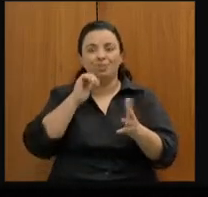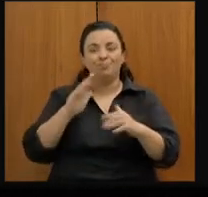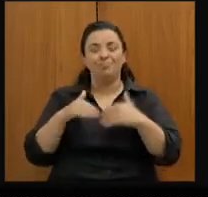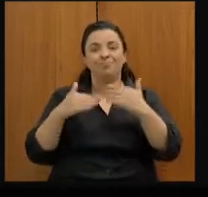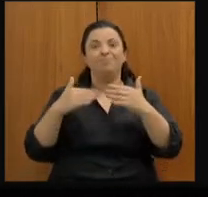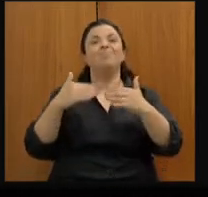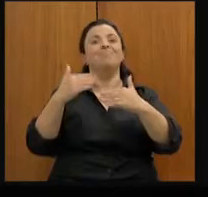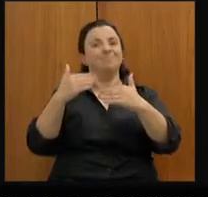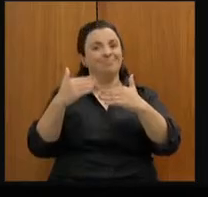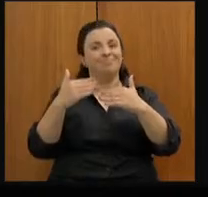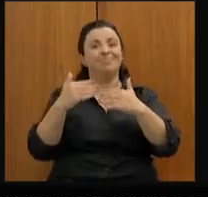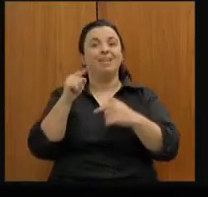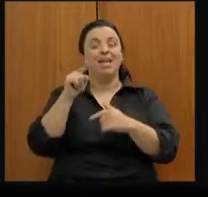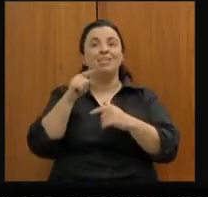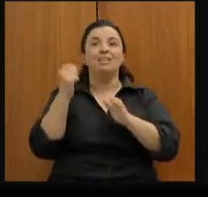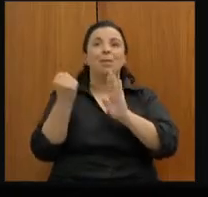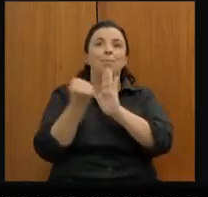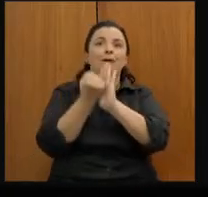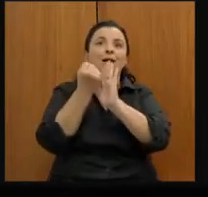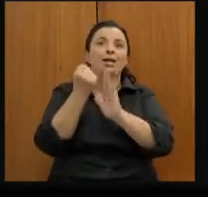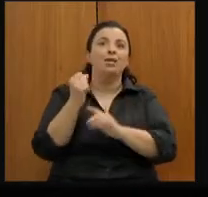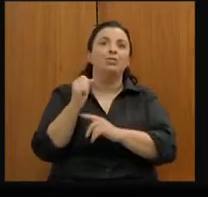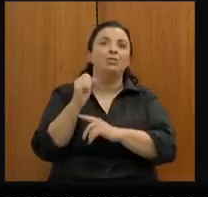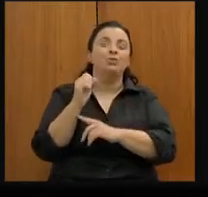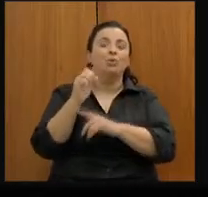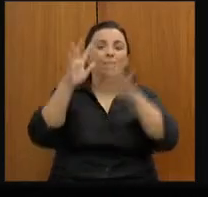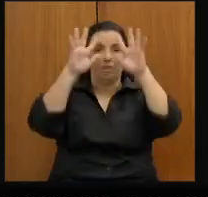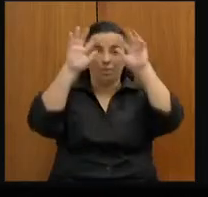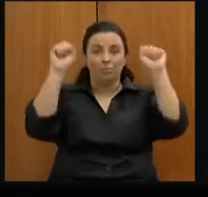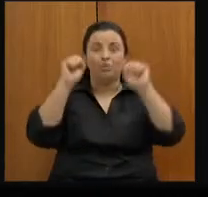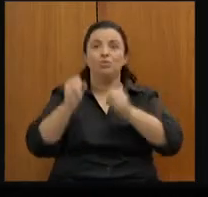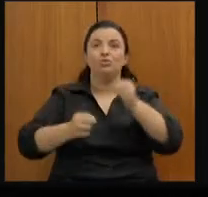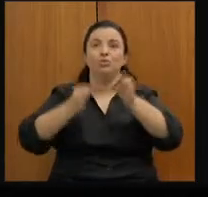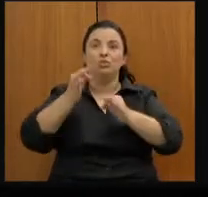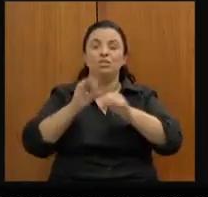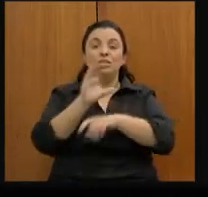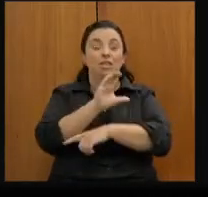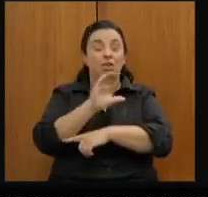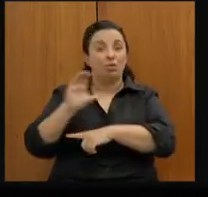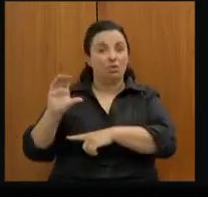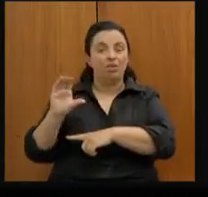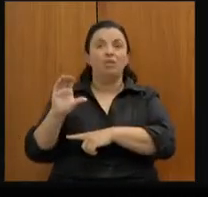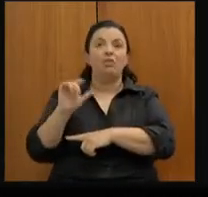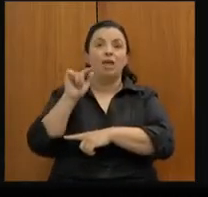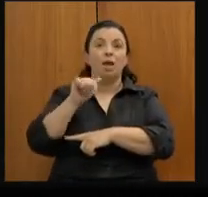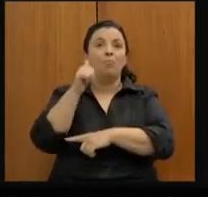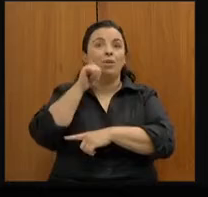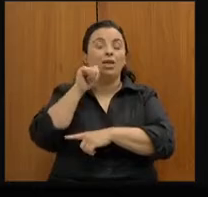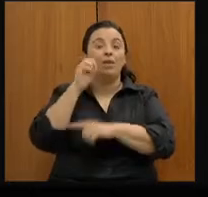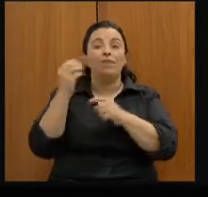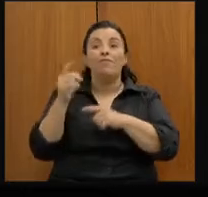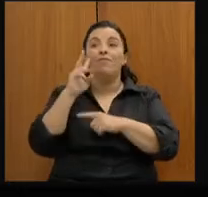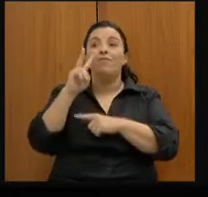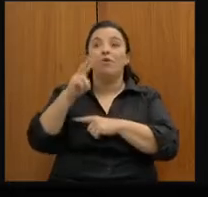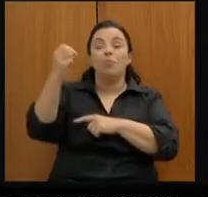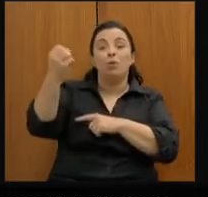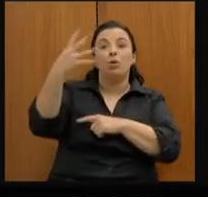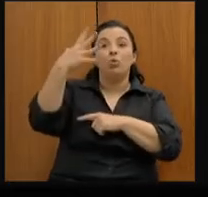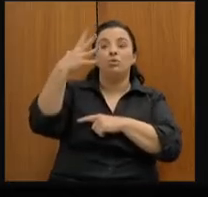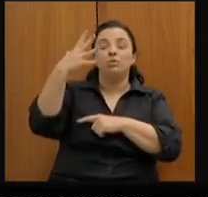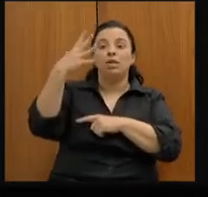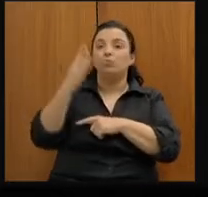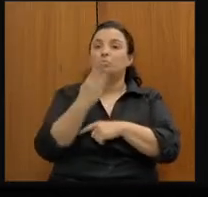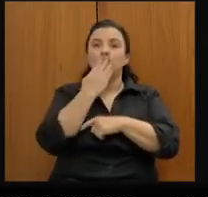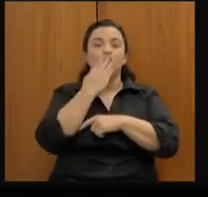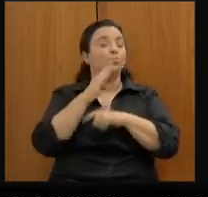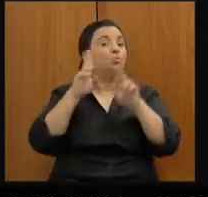essa nossa marca do Tribunal de Justiça na Coordenadoria uma mulher que viu uma luz e não se cala eu quero